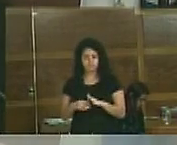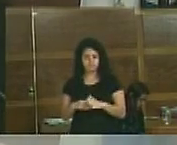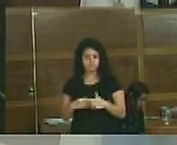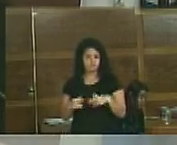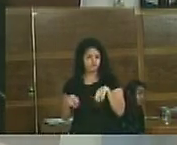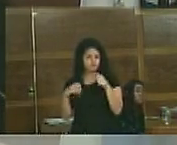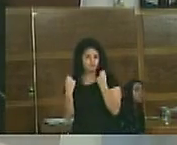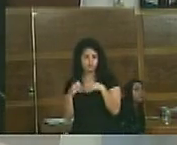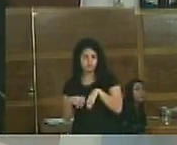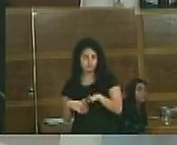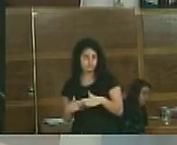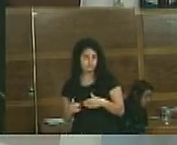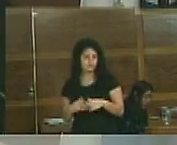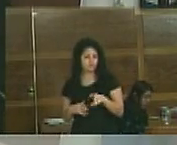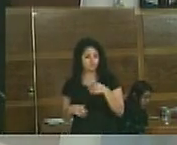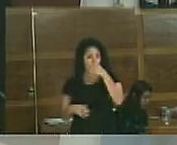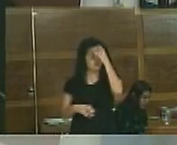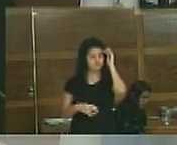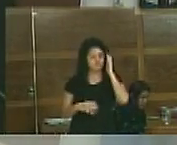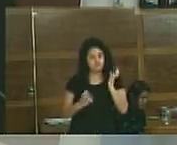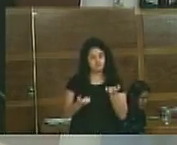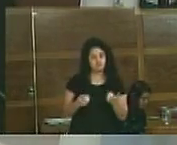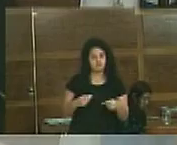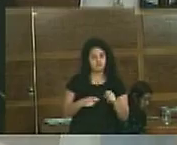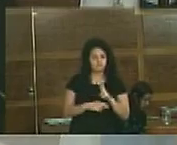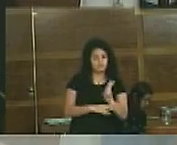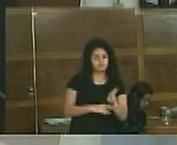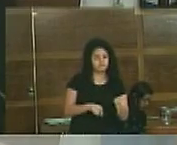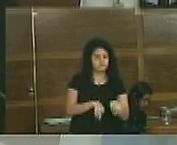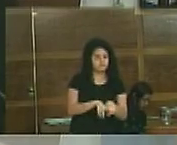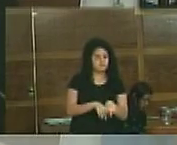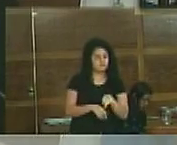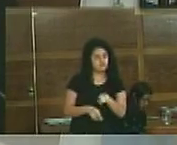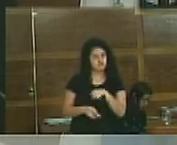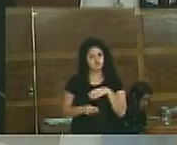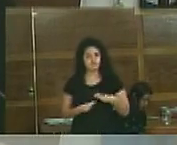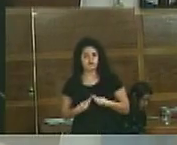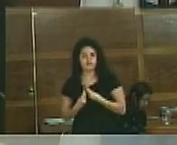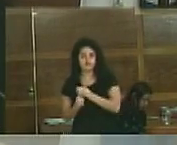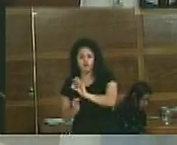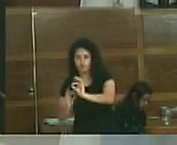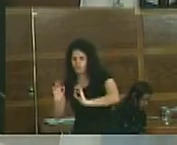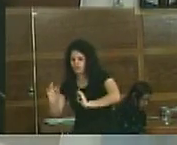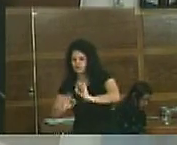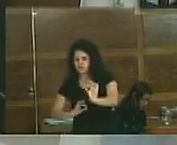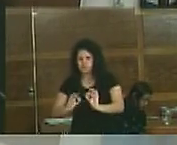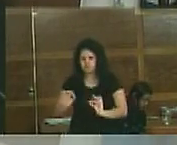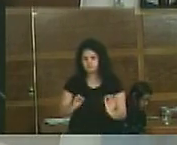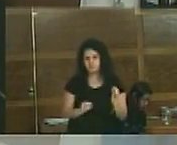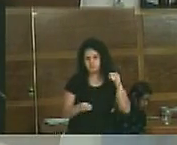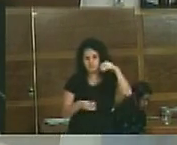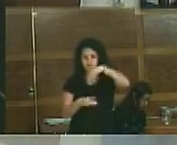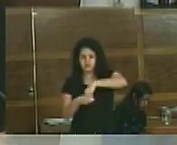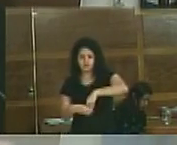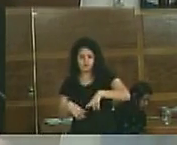poliesportiva, e vem outras pessoas querendo usar ao mesmo tempo. Então, isso vai dar também uma organização ali